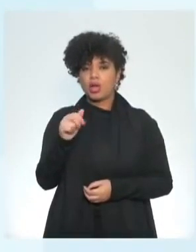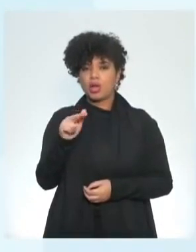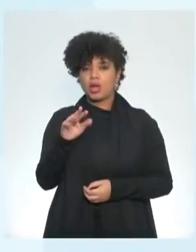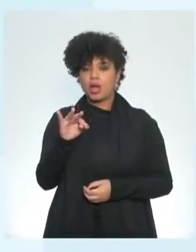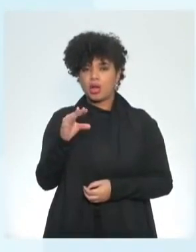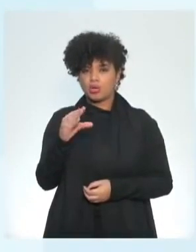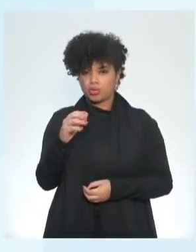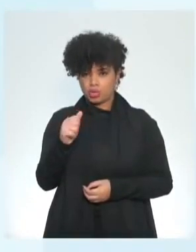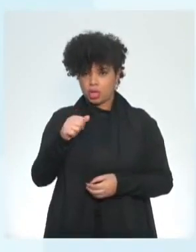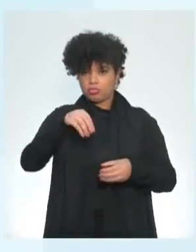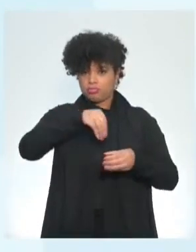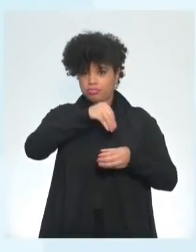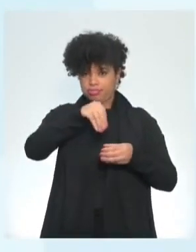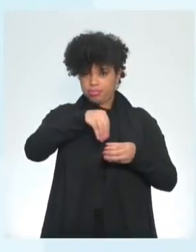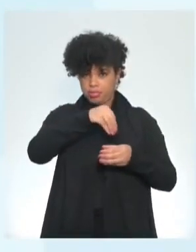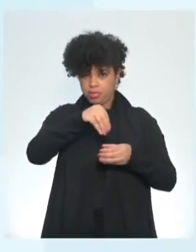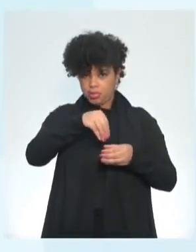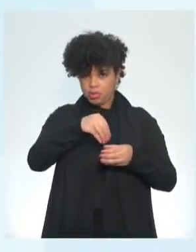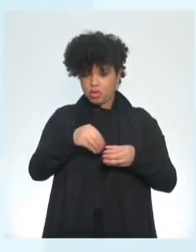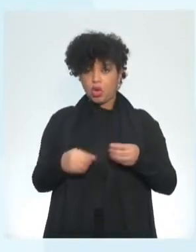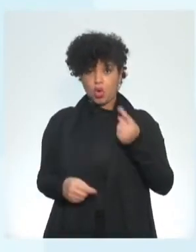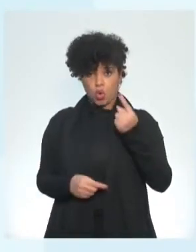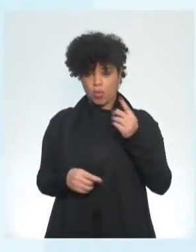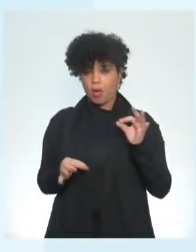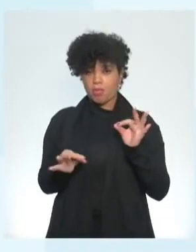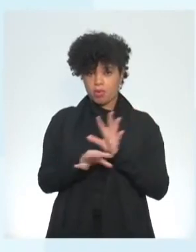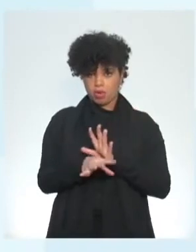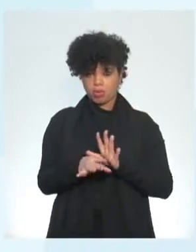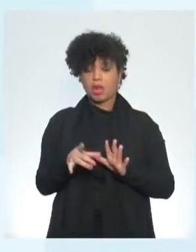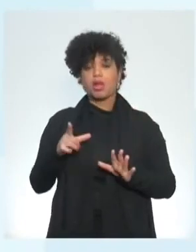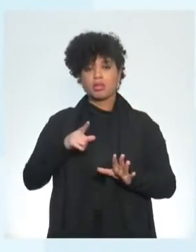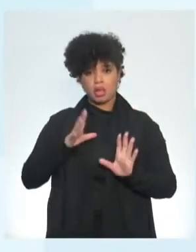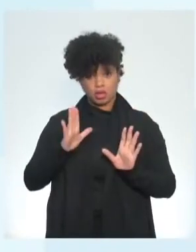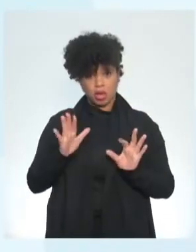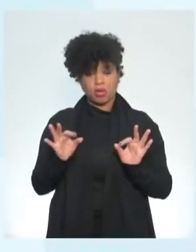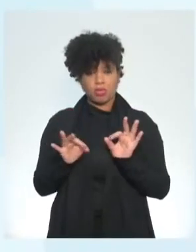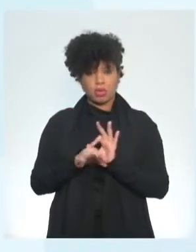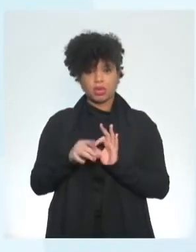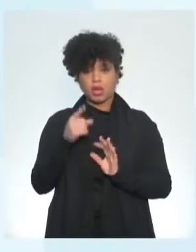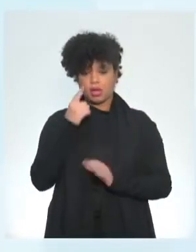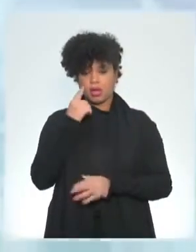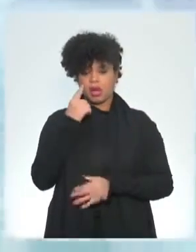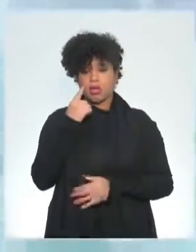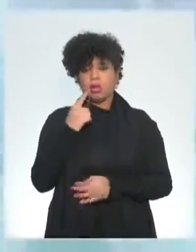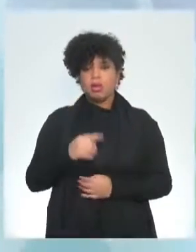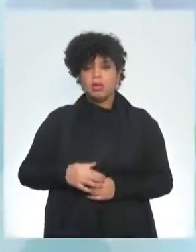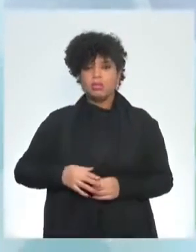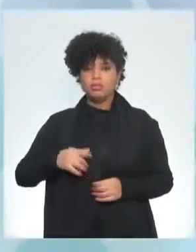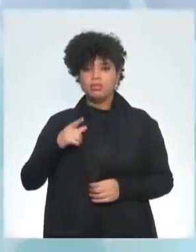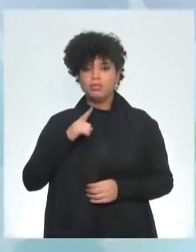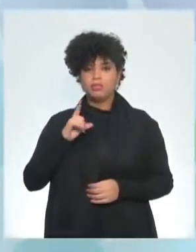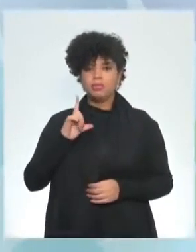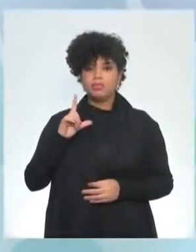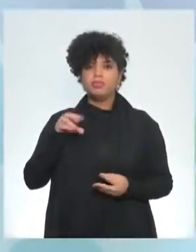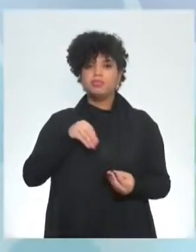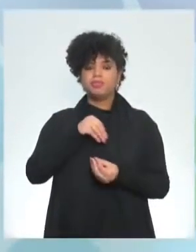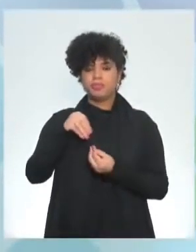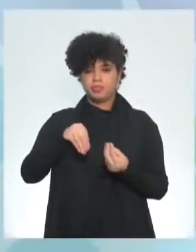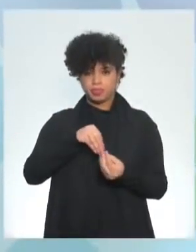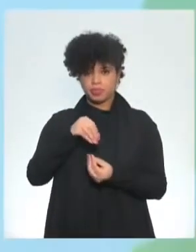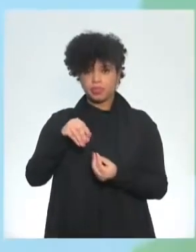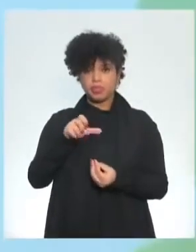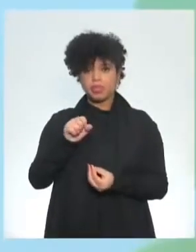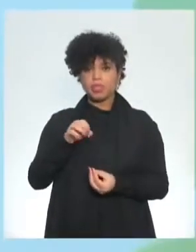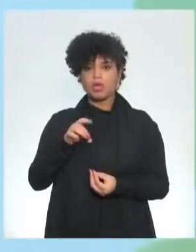Essa solução, a gente já tem ela aqui preparada, que é a soda cáustica com a água. Então, eu já